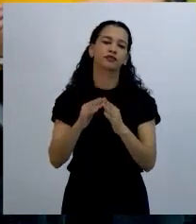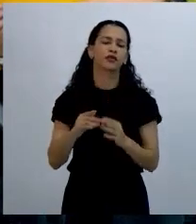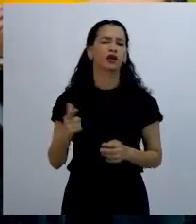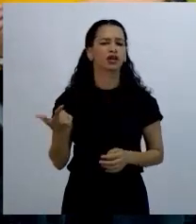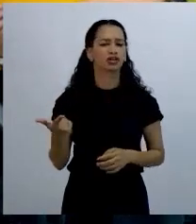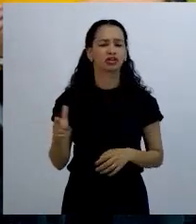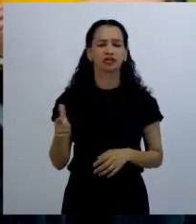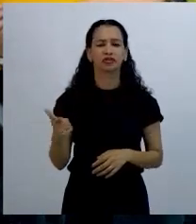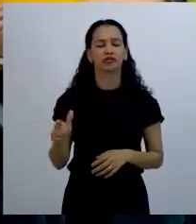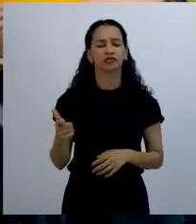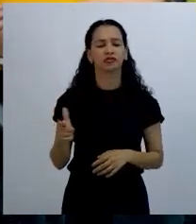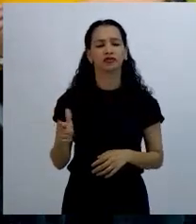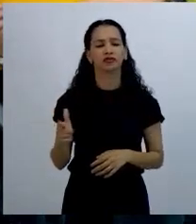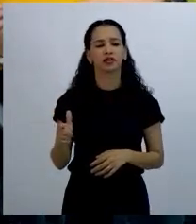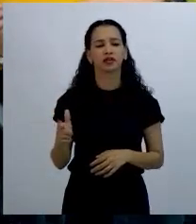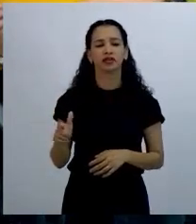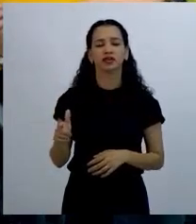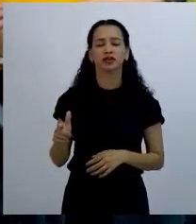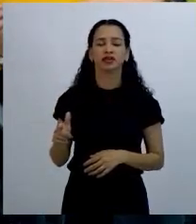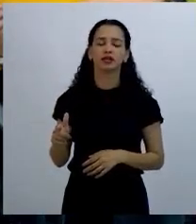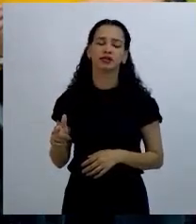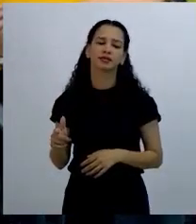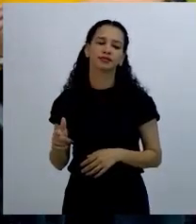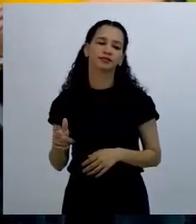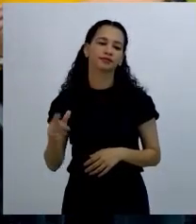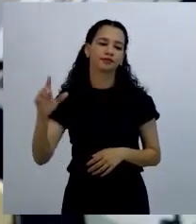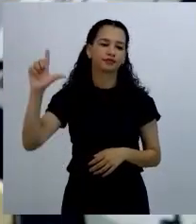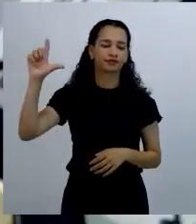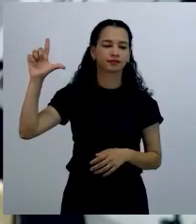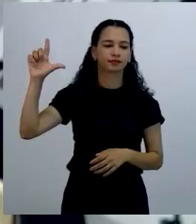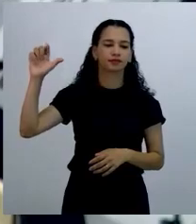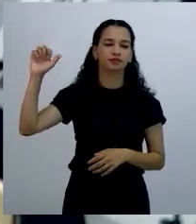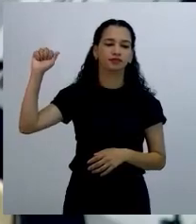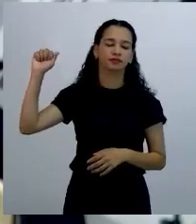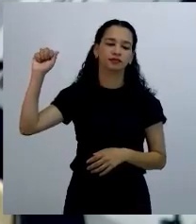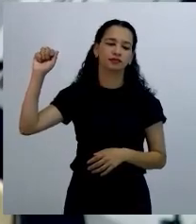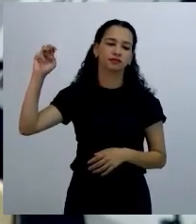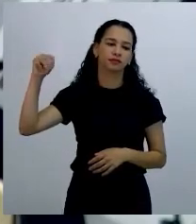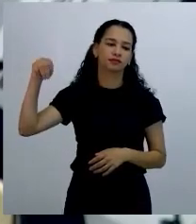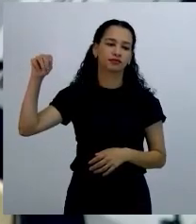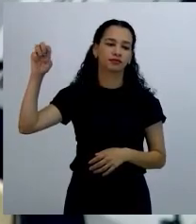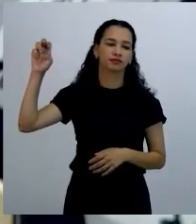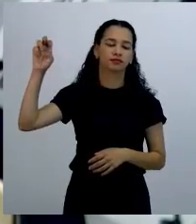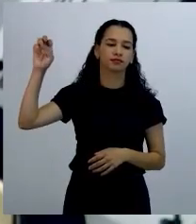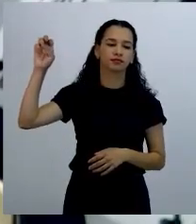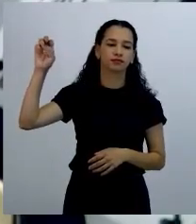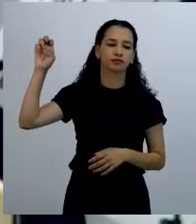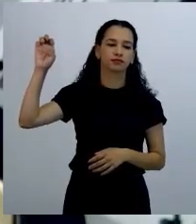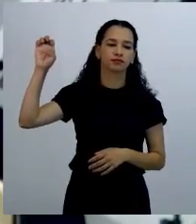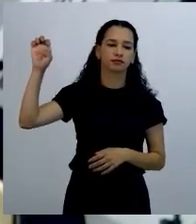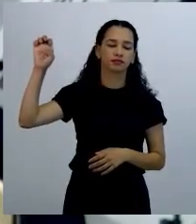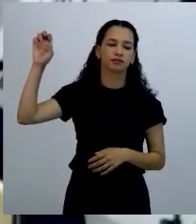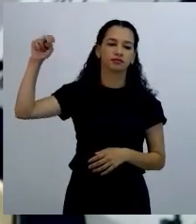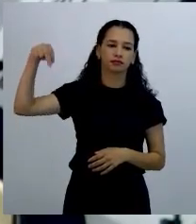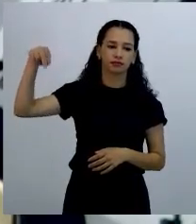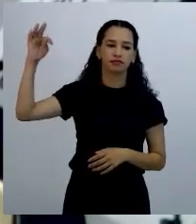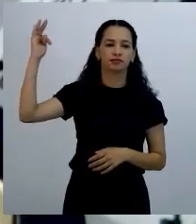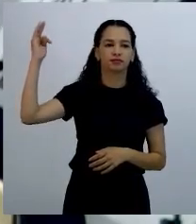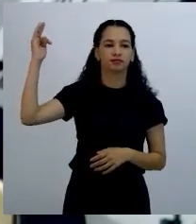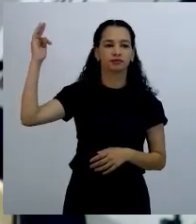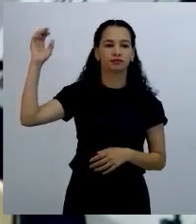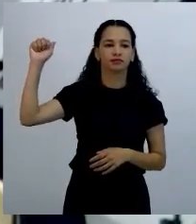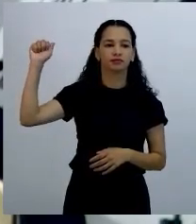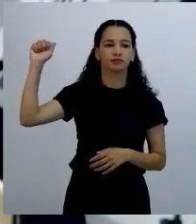Senhor para não é preencher sabe porque você percebeu uma coisa que a igreja não parou você